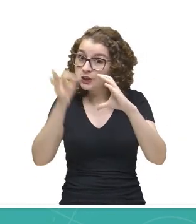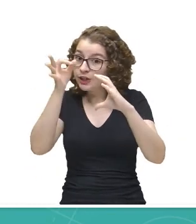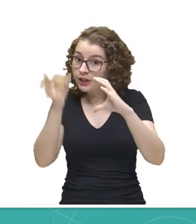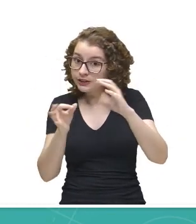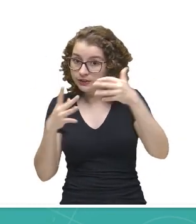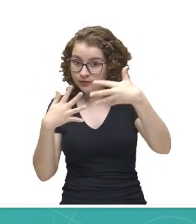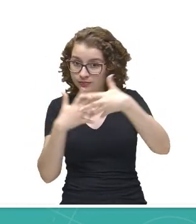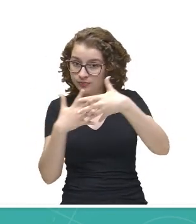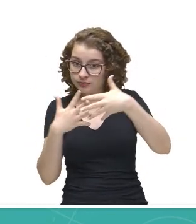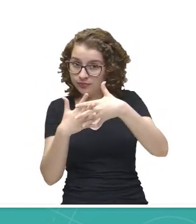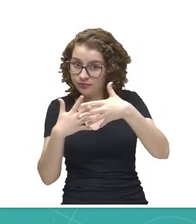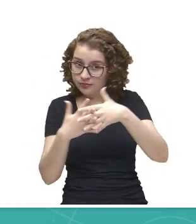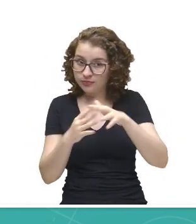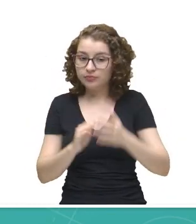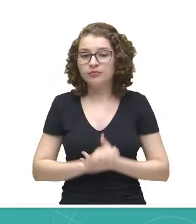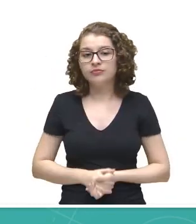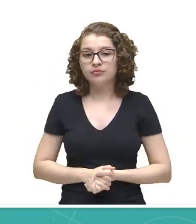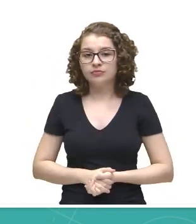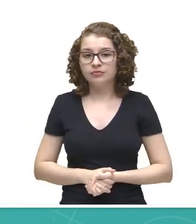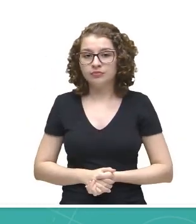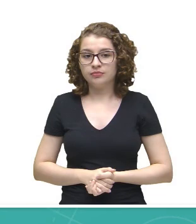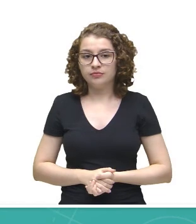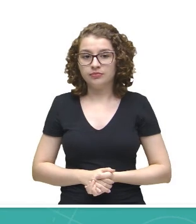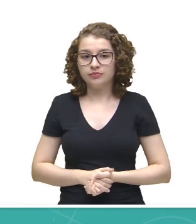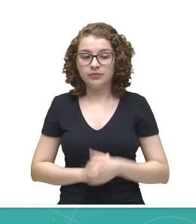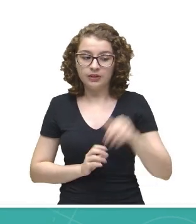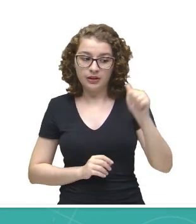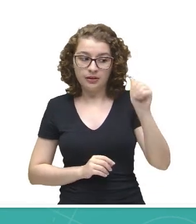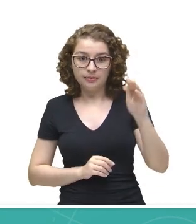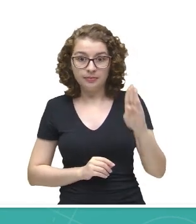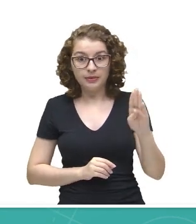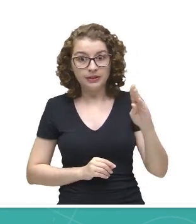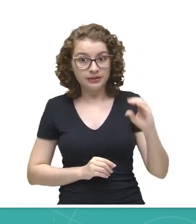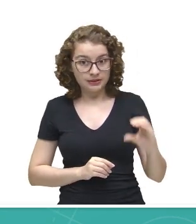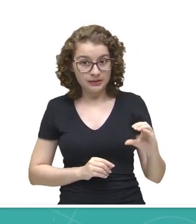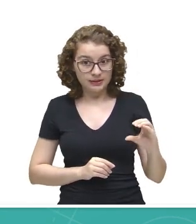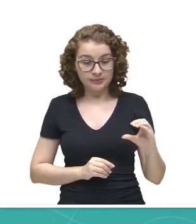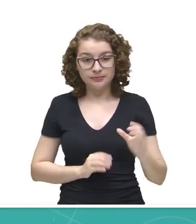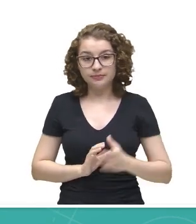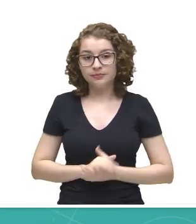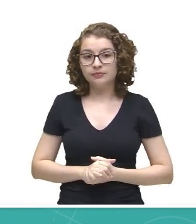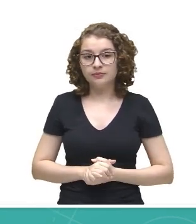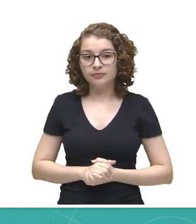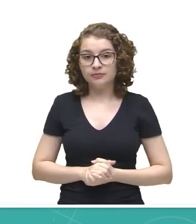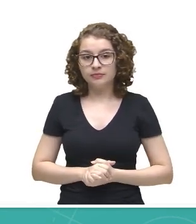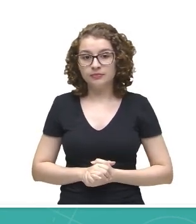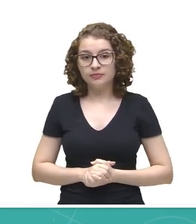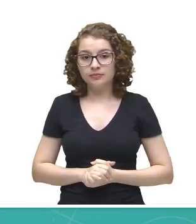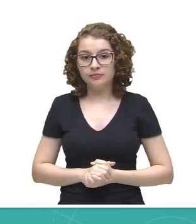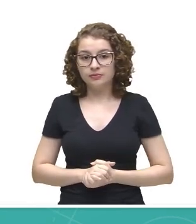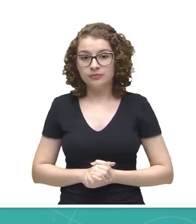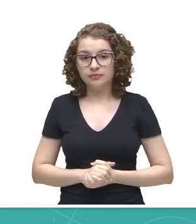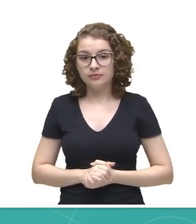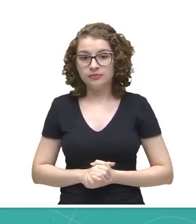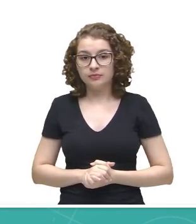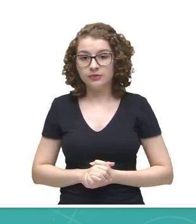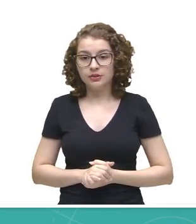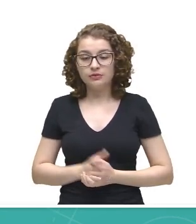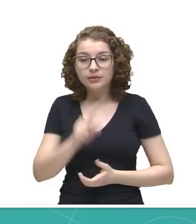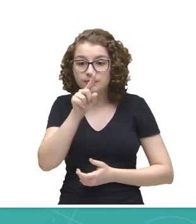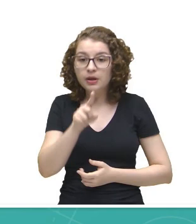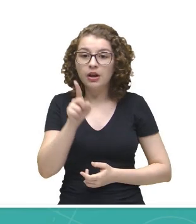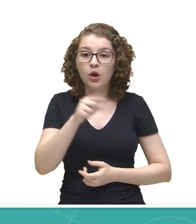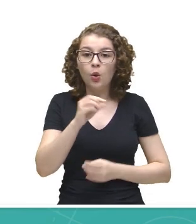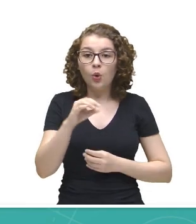gente tem 3 afirmativas, A, B e C, onde a gente vai ali dar continuação, né? A gente vai marcar a característica correta